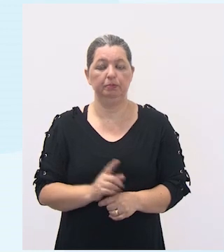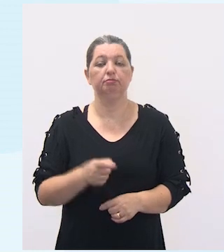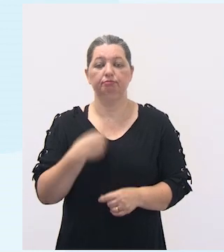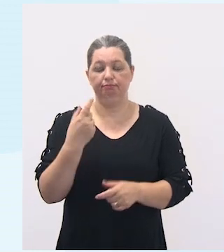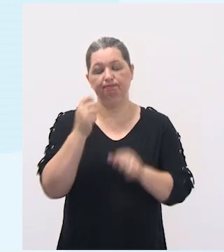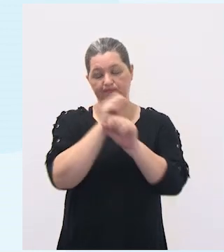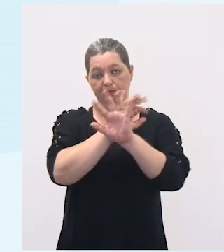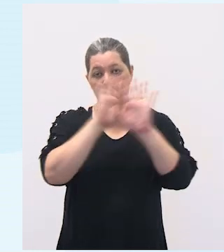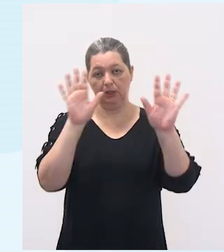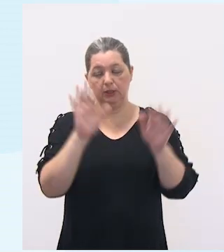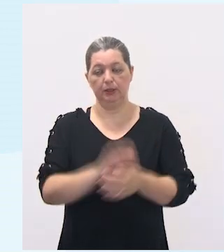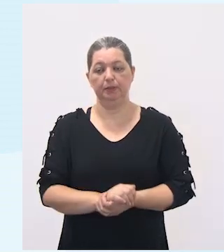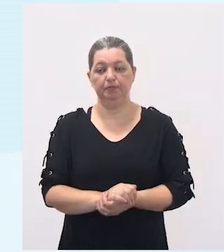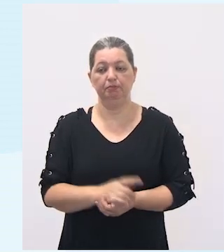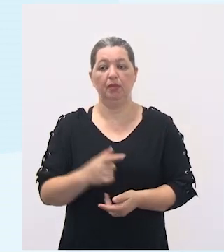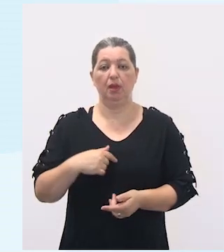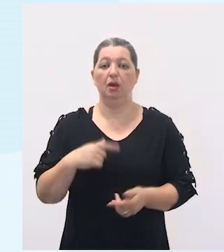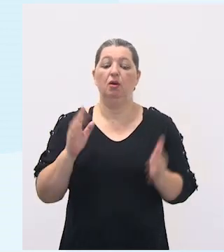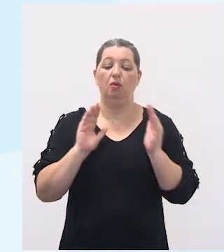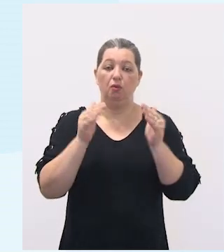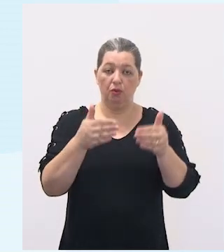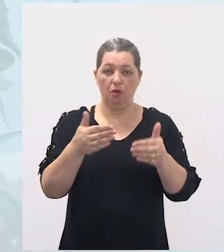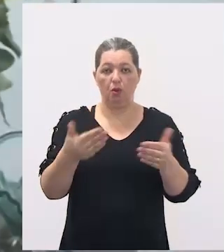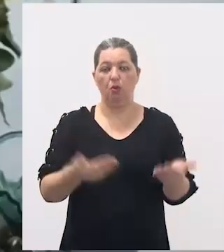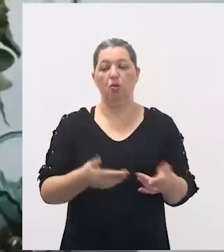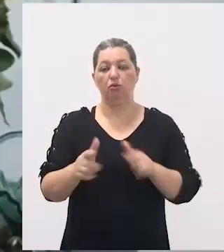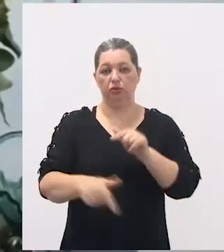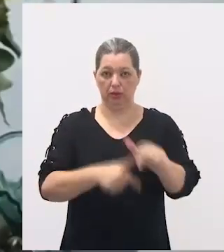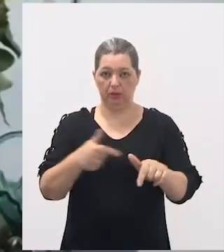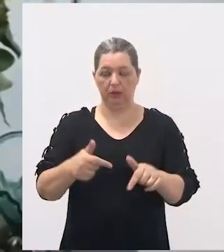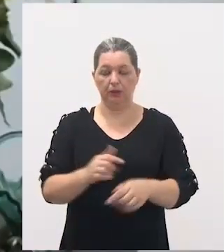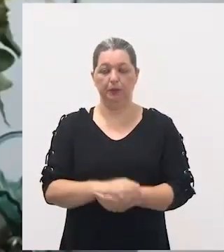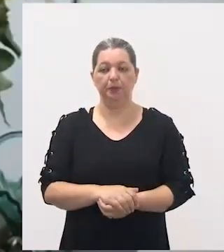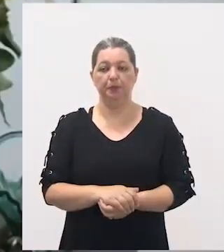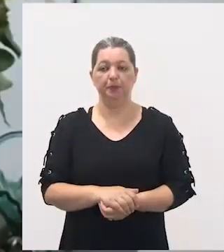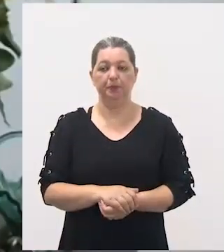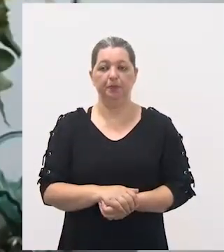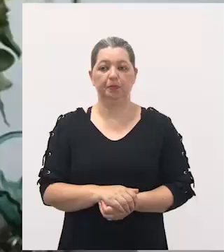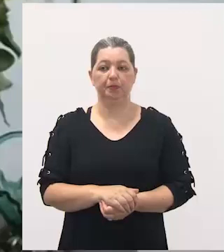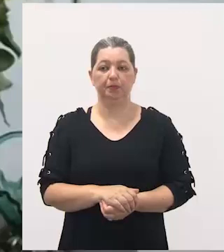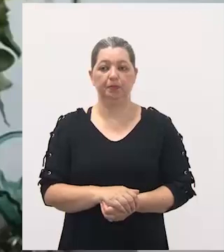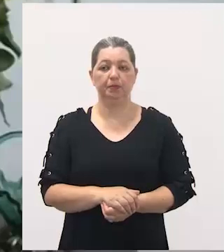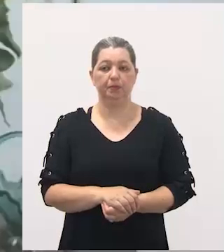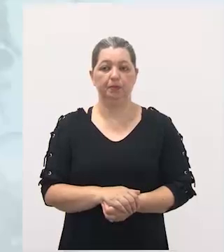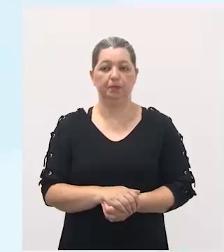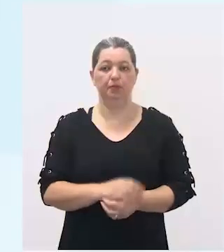esclarecer. Então, esse é o nosso trabalho, a nossa pauta de hoje. Próximo.